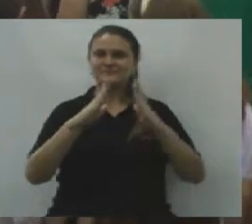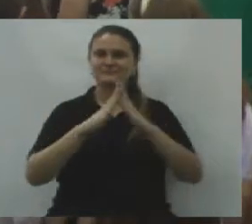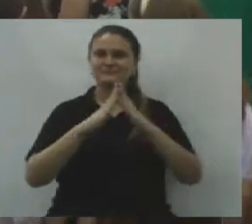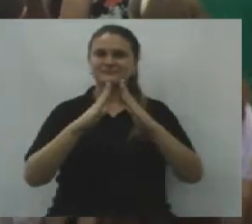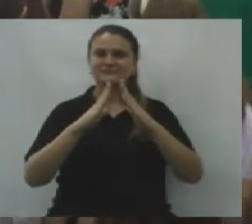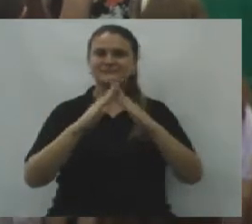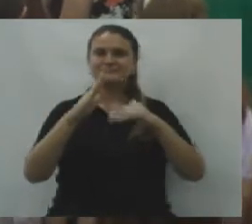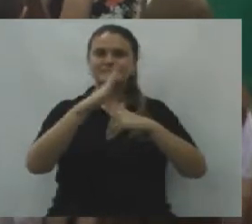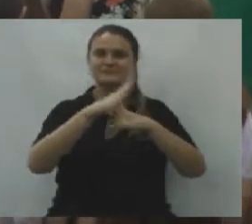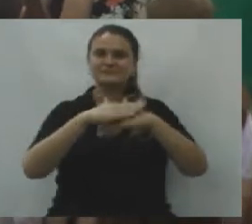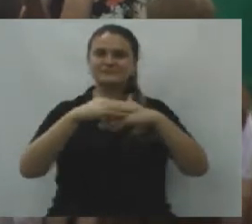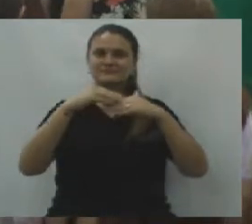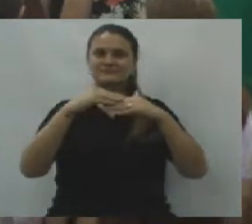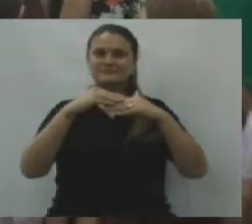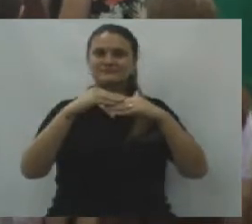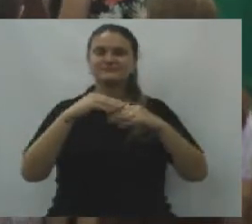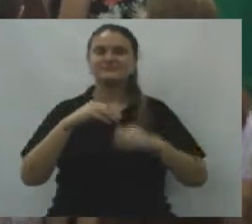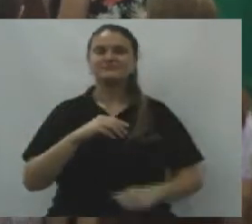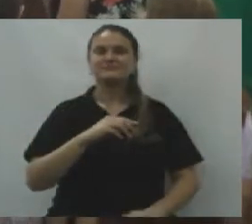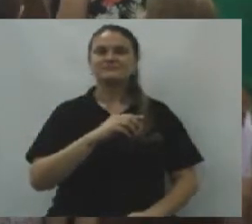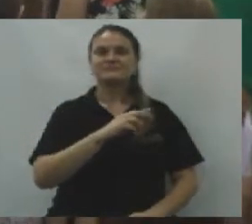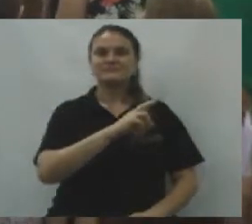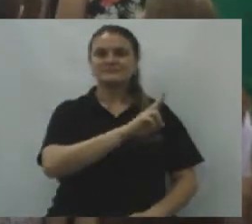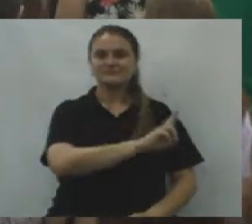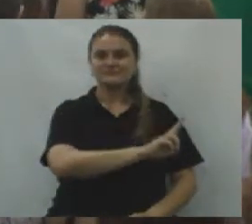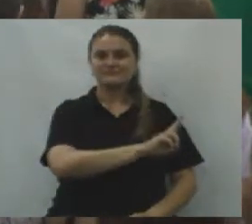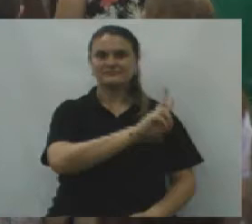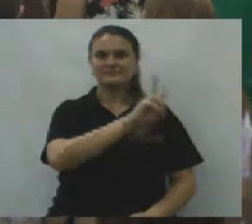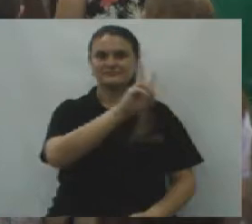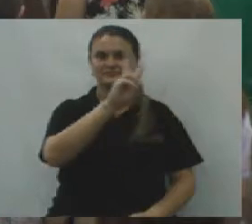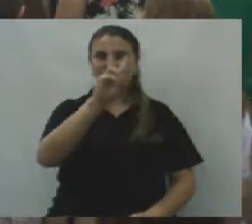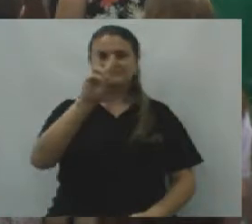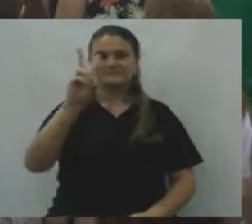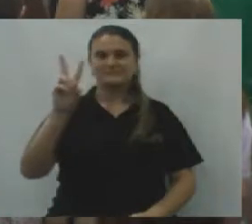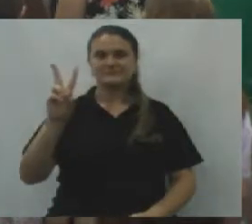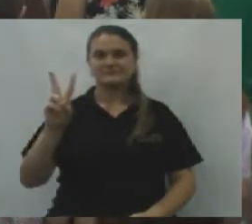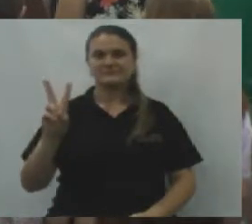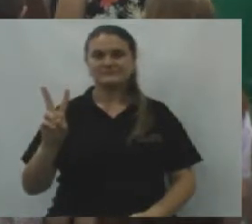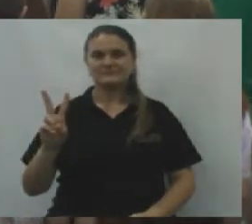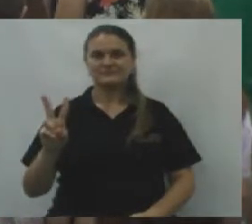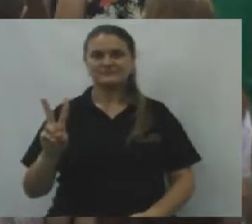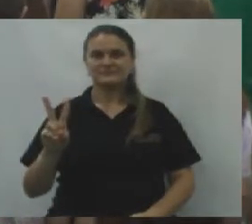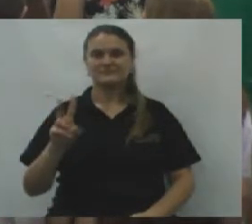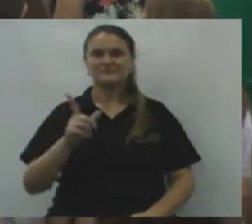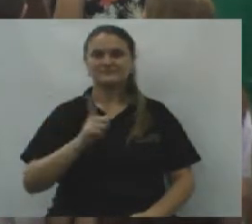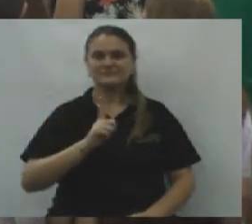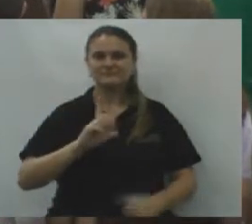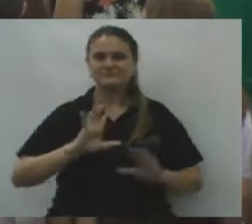União da vitória, nos abrigas tão gentil.